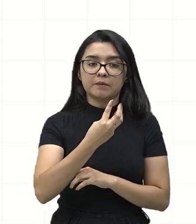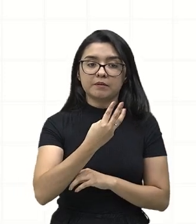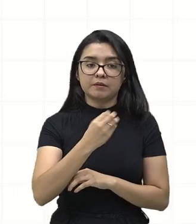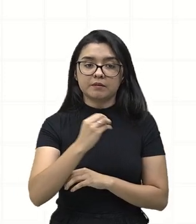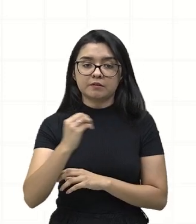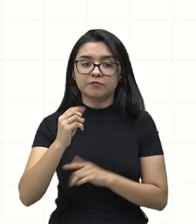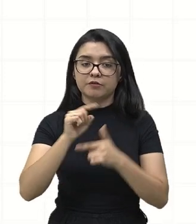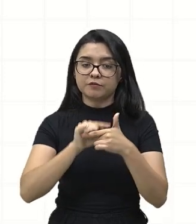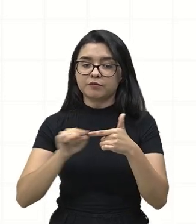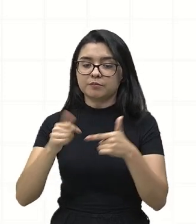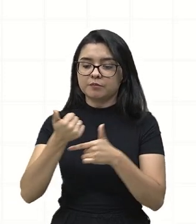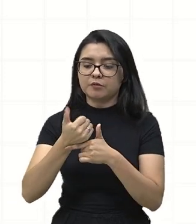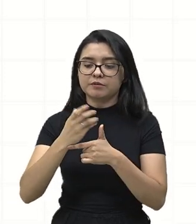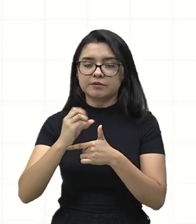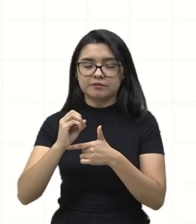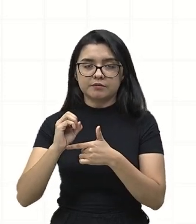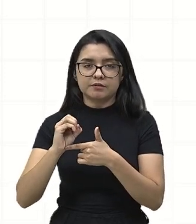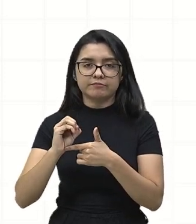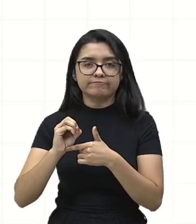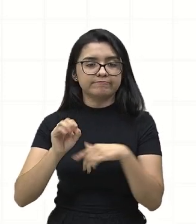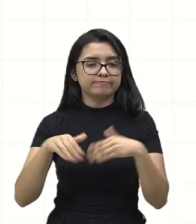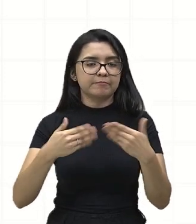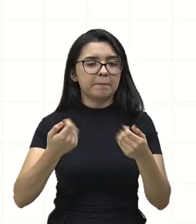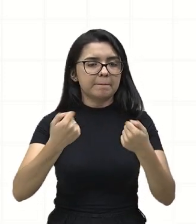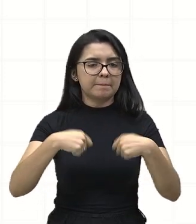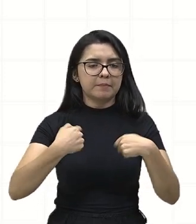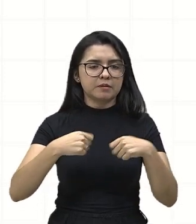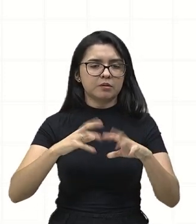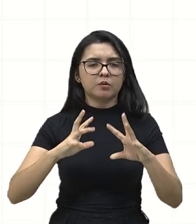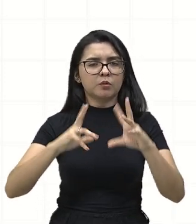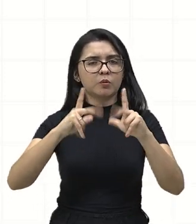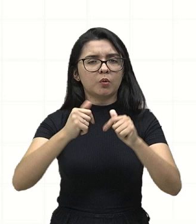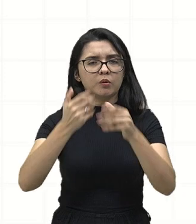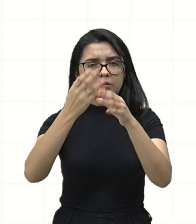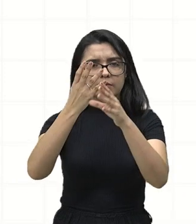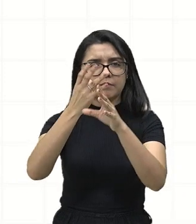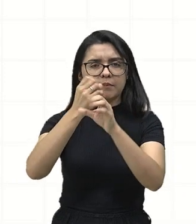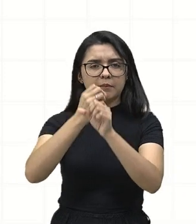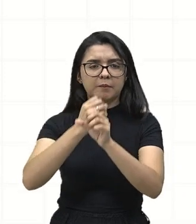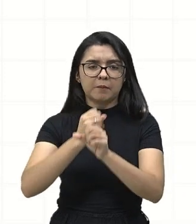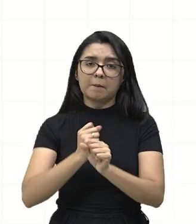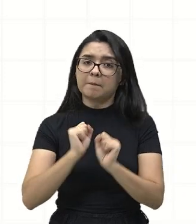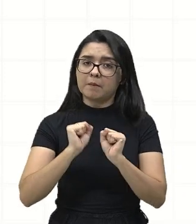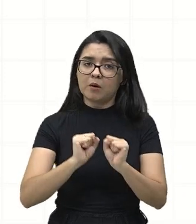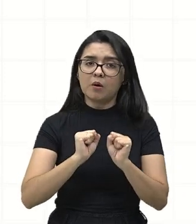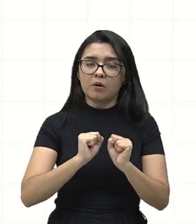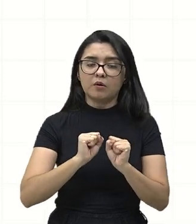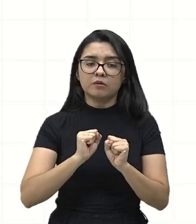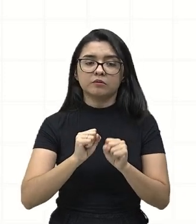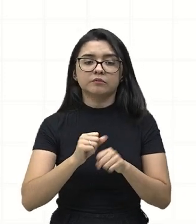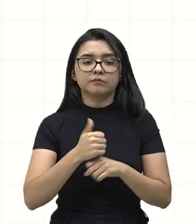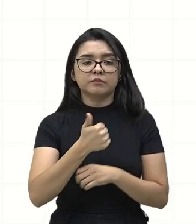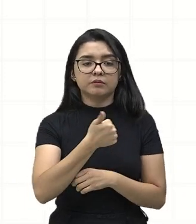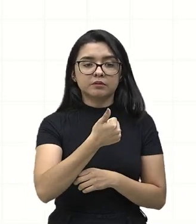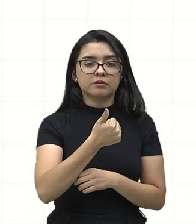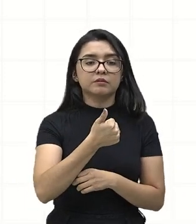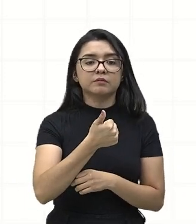100. A gente vai precisar fazer todo o algoritmo? A gente pode fazer, ó.